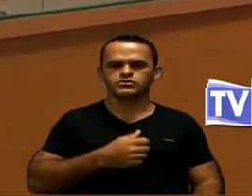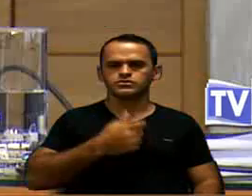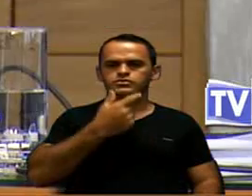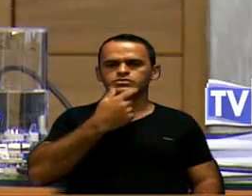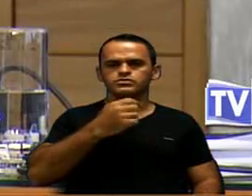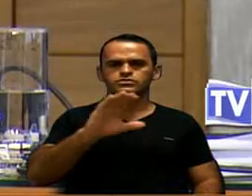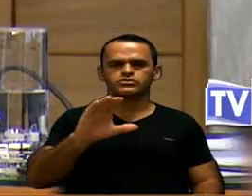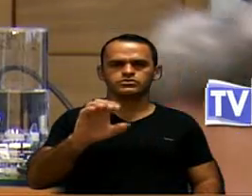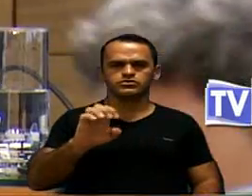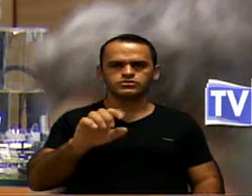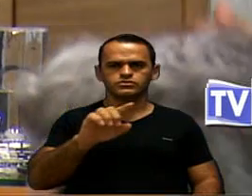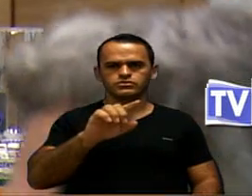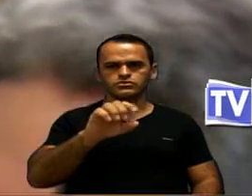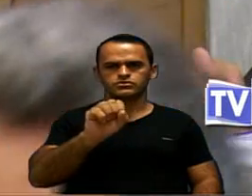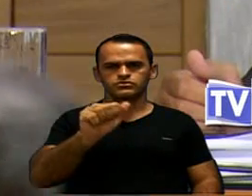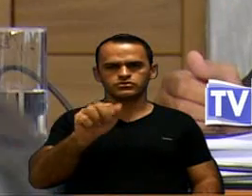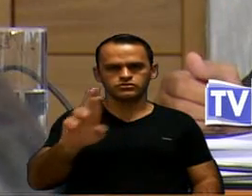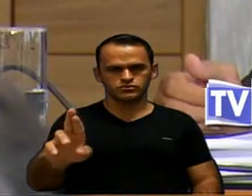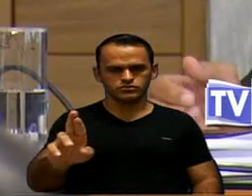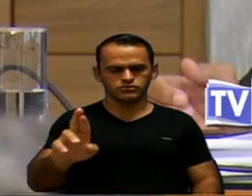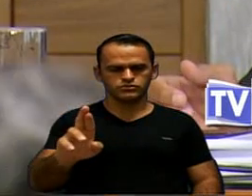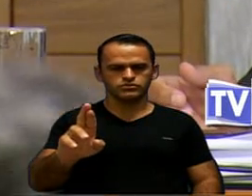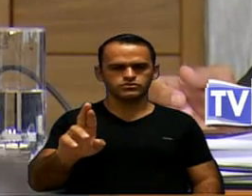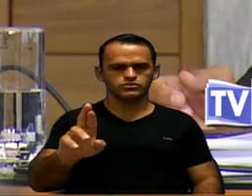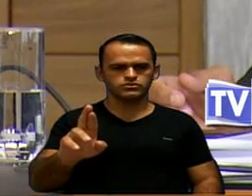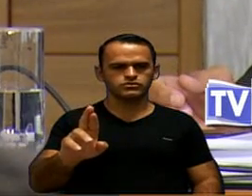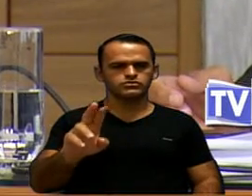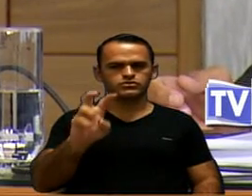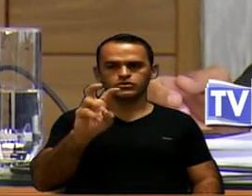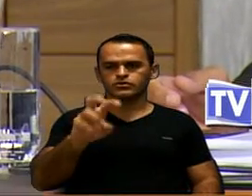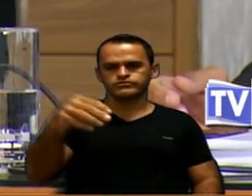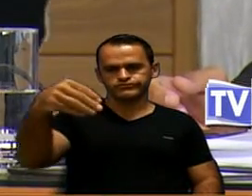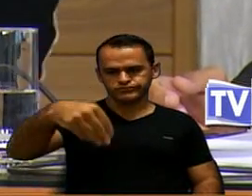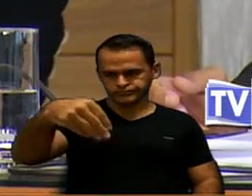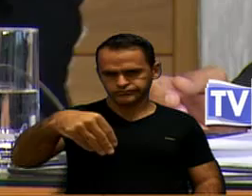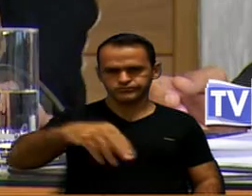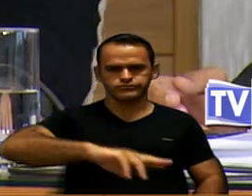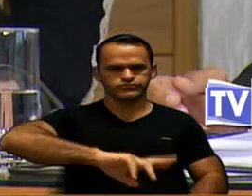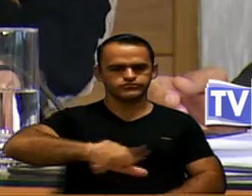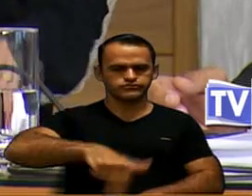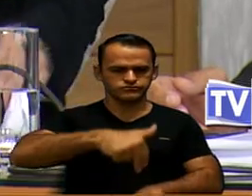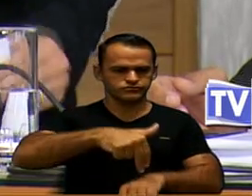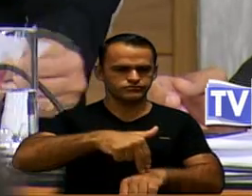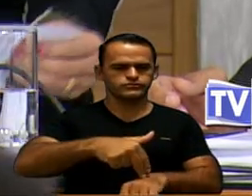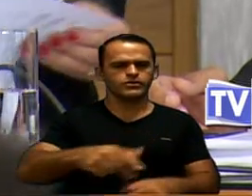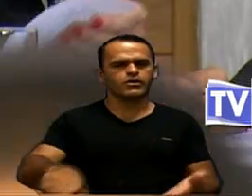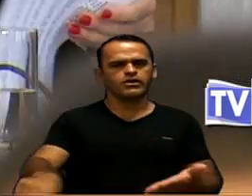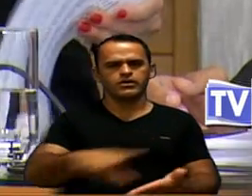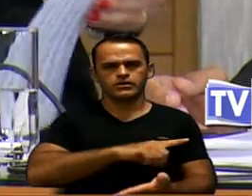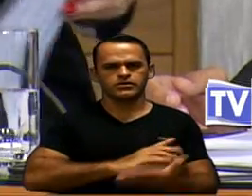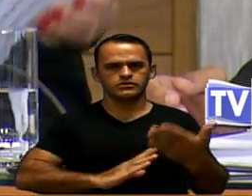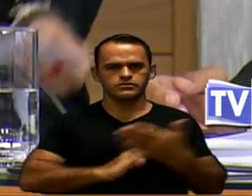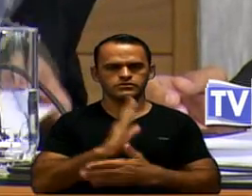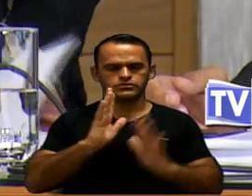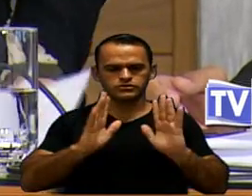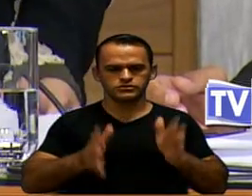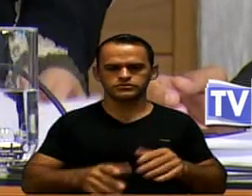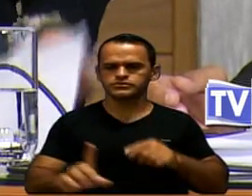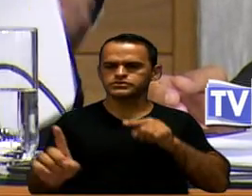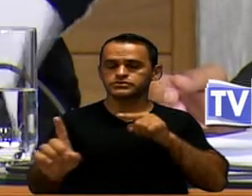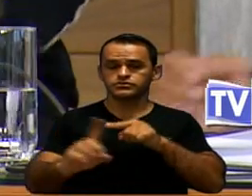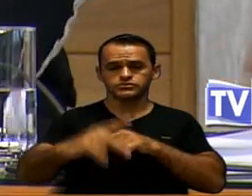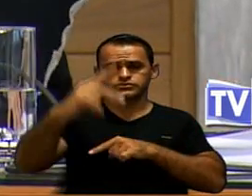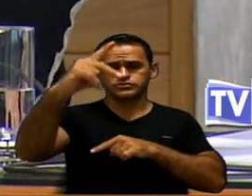César, para que faça a utilização de 5 minutos aprovado em plenário. É o presidente da União Sorocabana